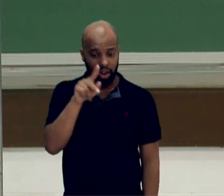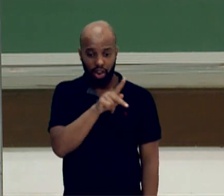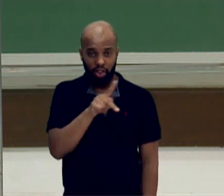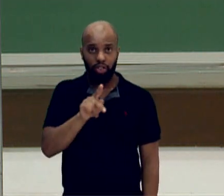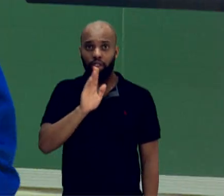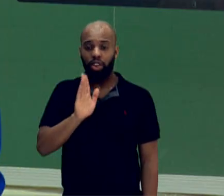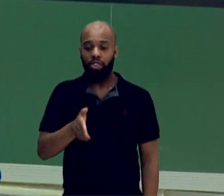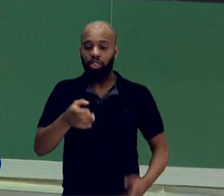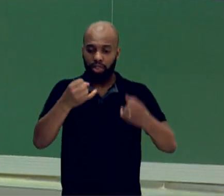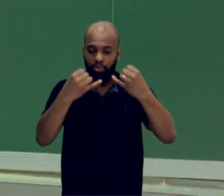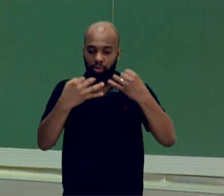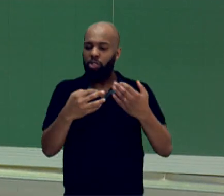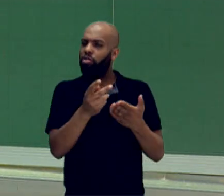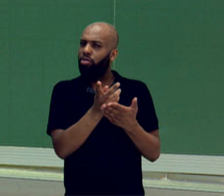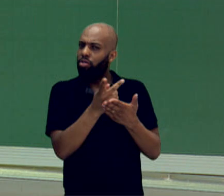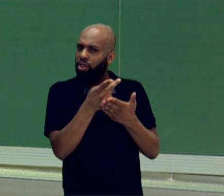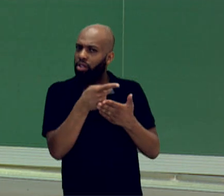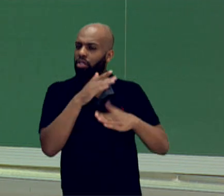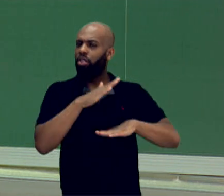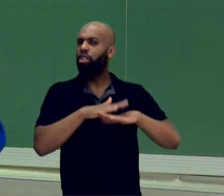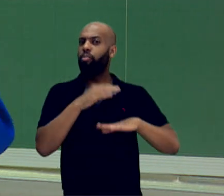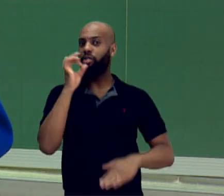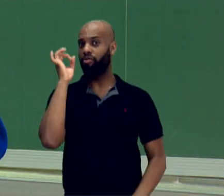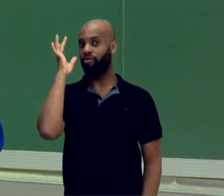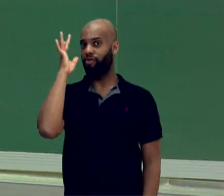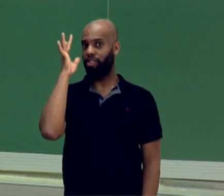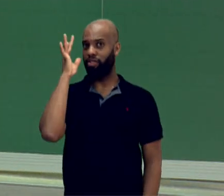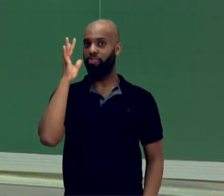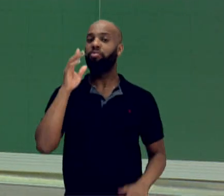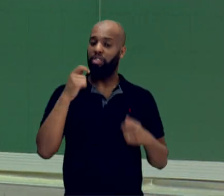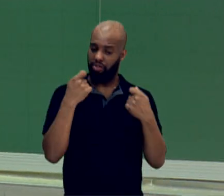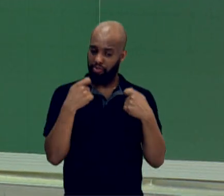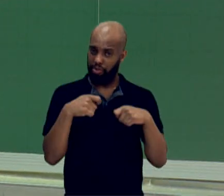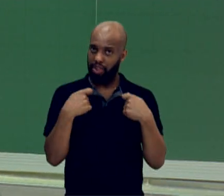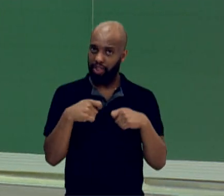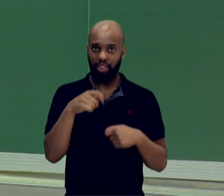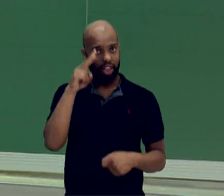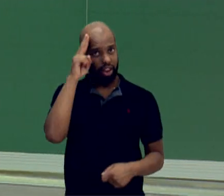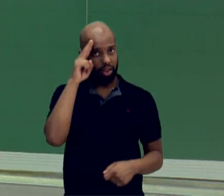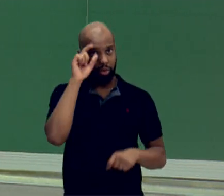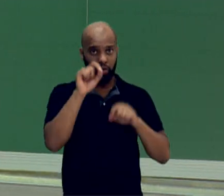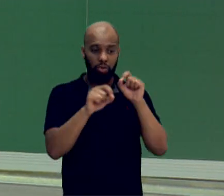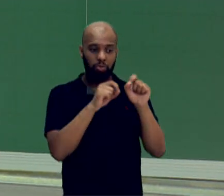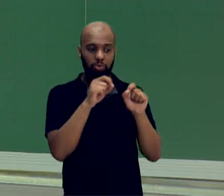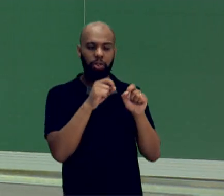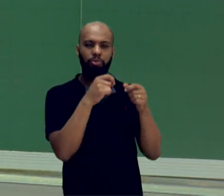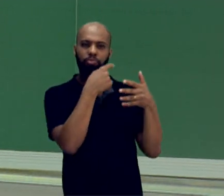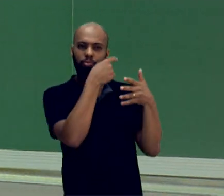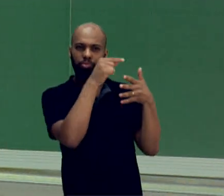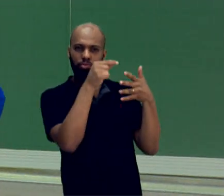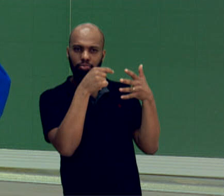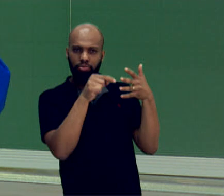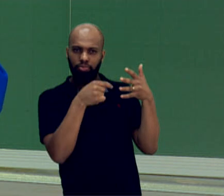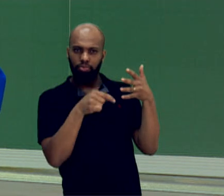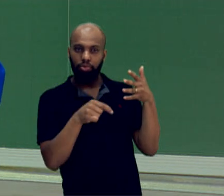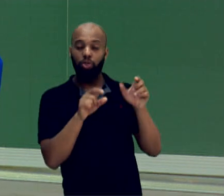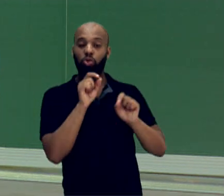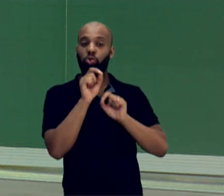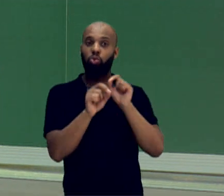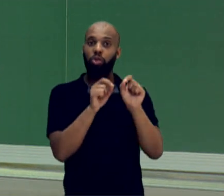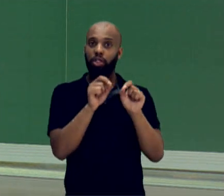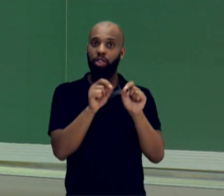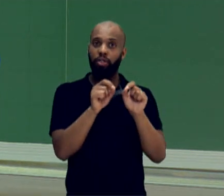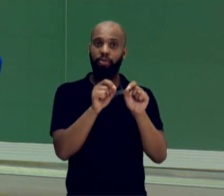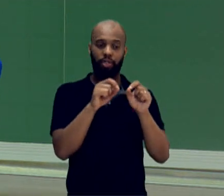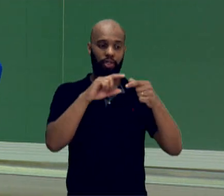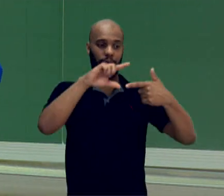falou, desenha que fica mais fácil. E a gente tem que lembrar de alguns elementos. Quais são os elementos? O terreno